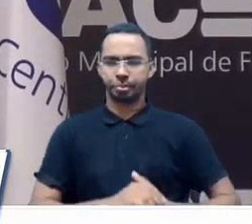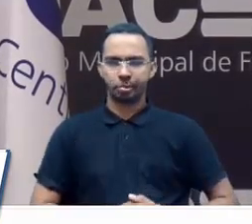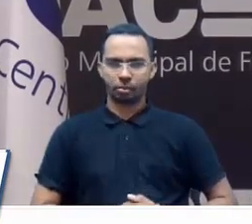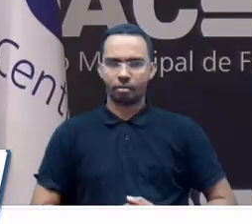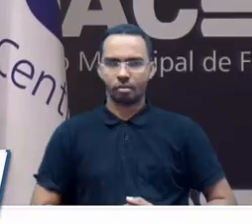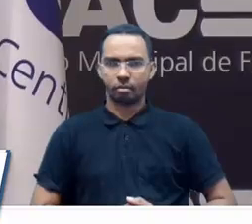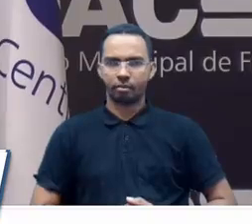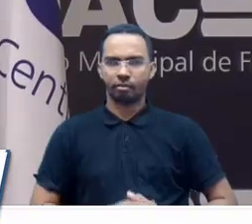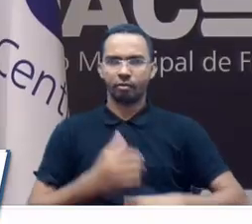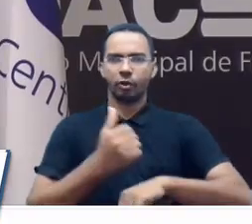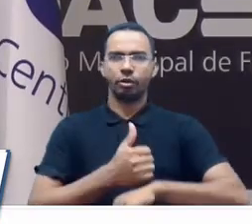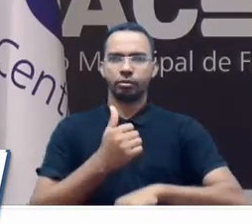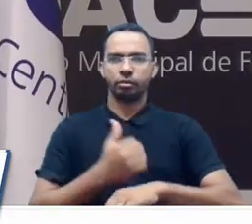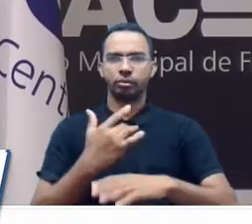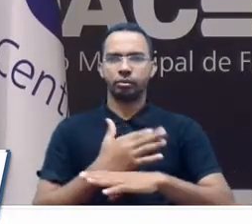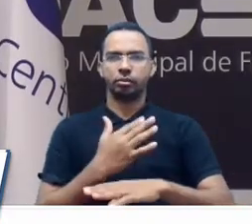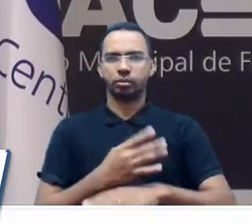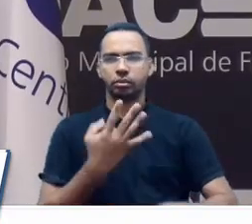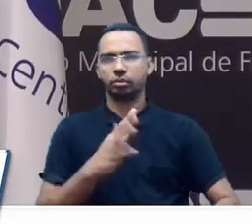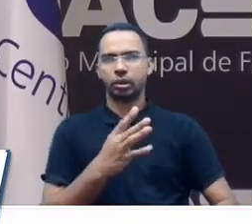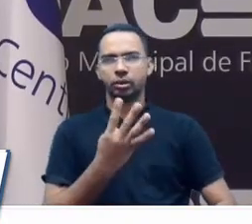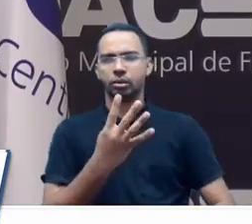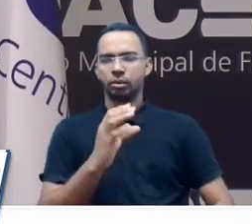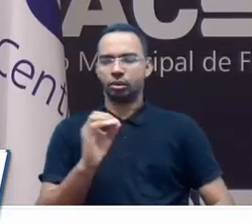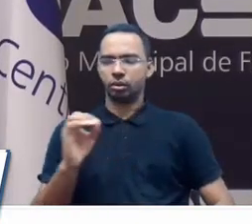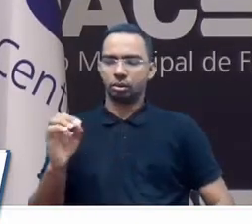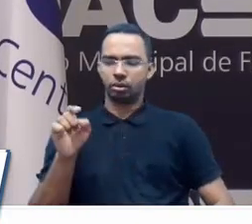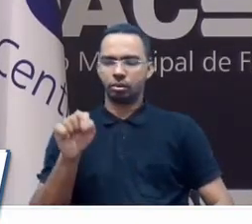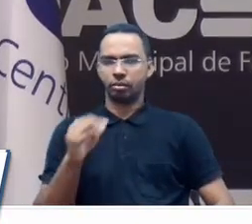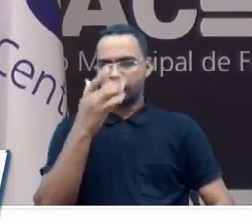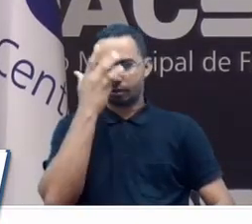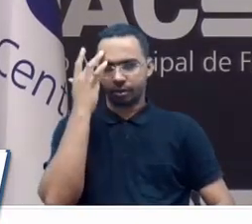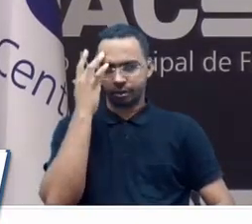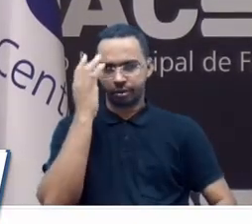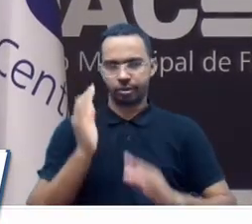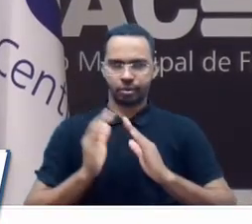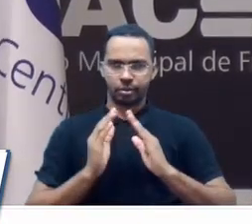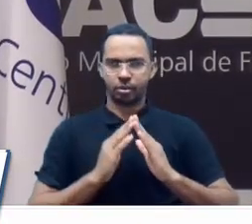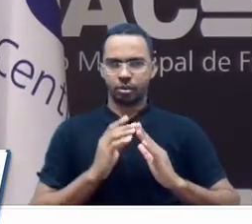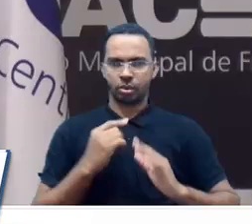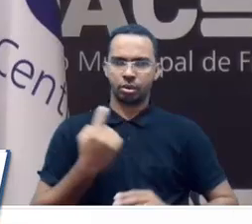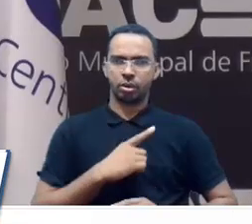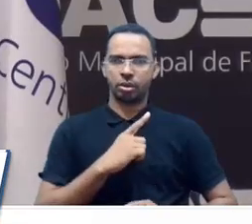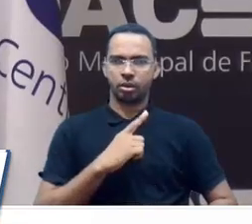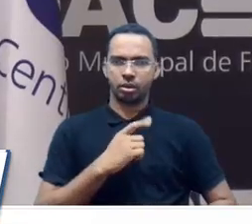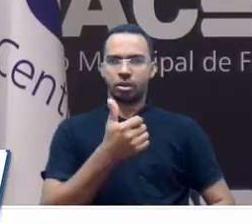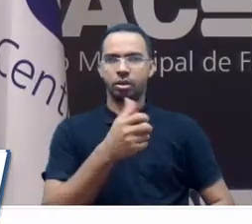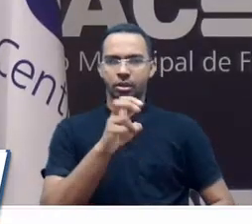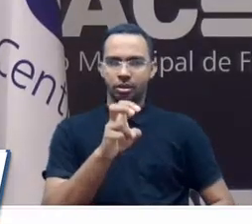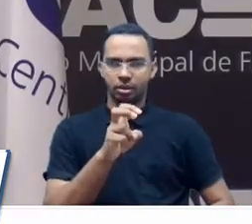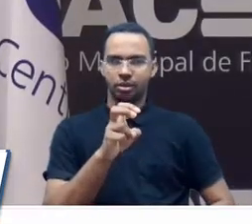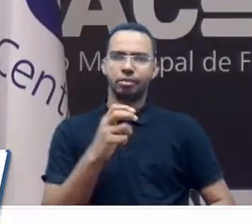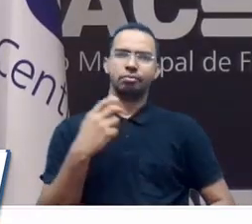Franca é uma cidade que tem quase 400 mil habitantes. E nós temos apenas 15